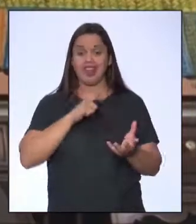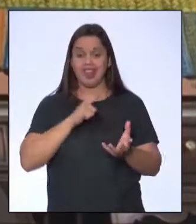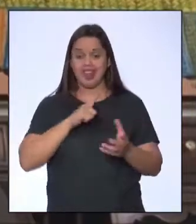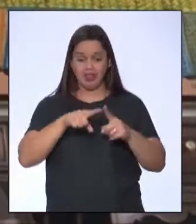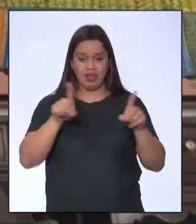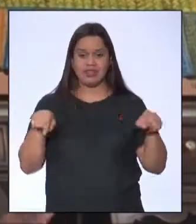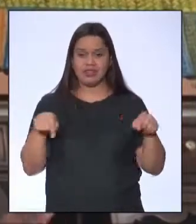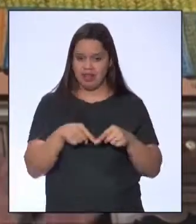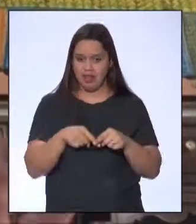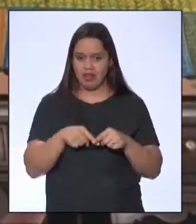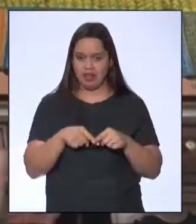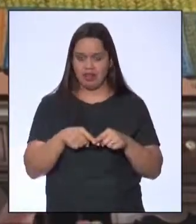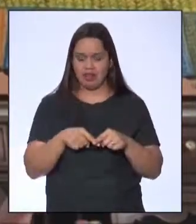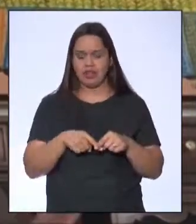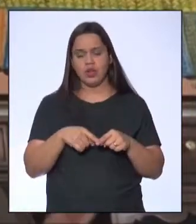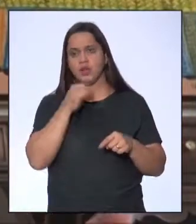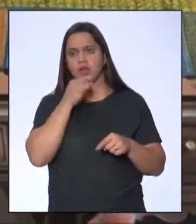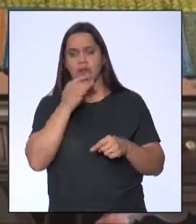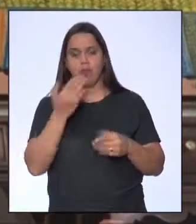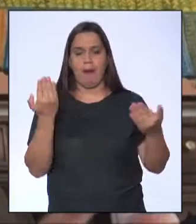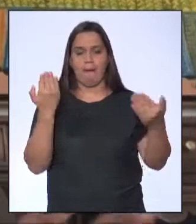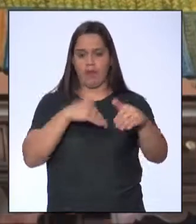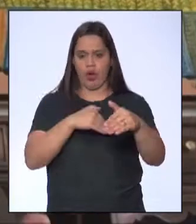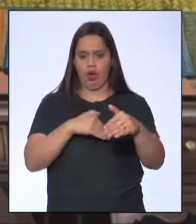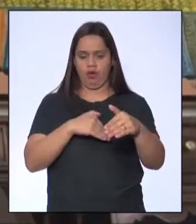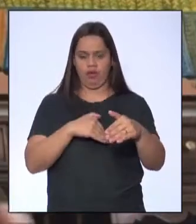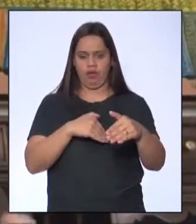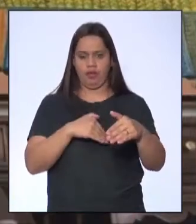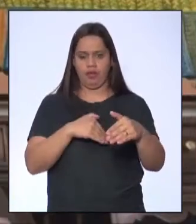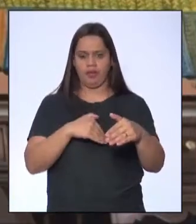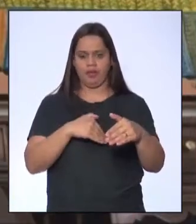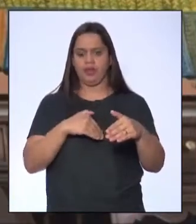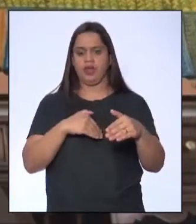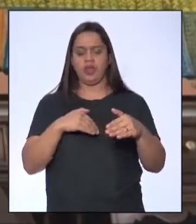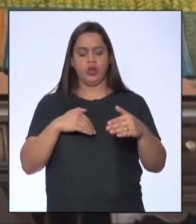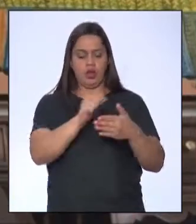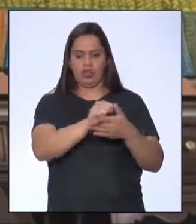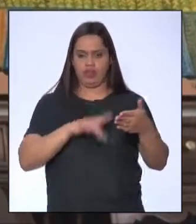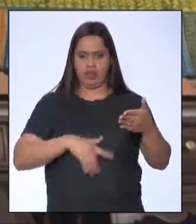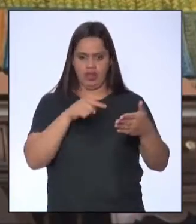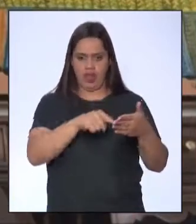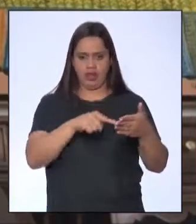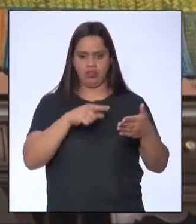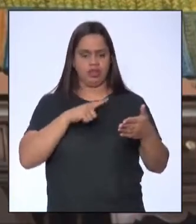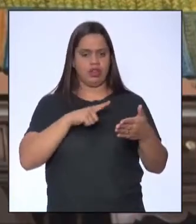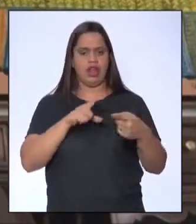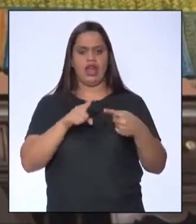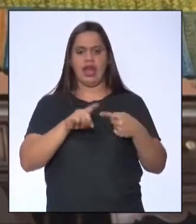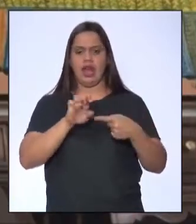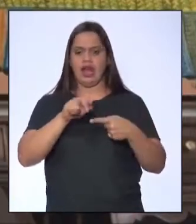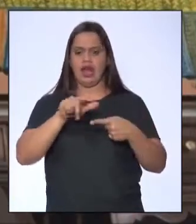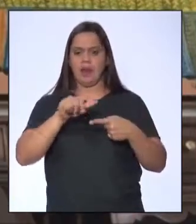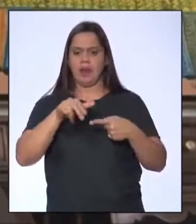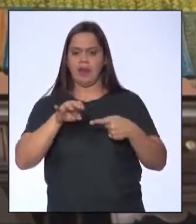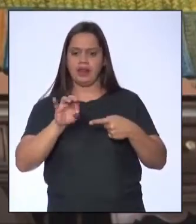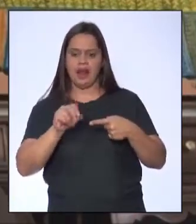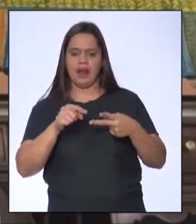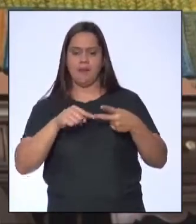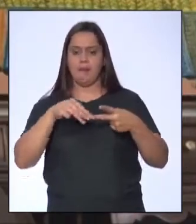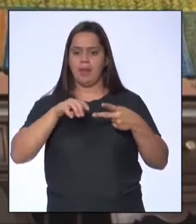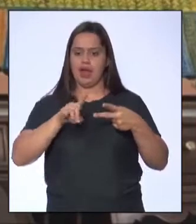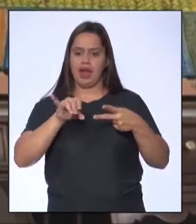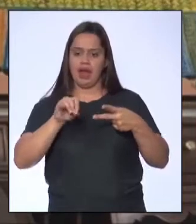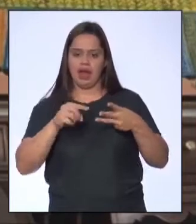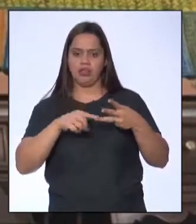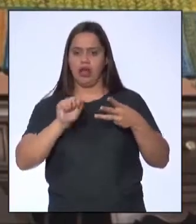numa mesma prova, digamos assim, no mesmo teste, no mesmo papel de exercícios elementares, médio, adiantado. Quem estava no